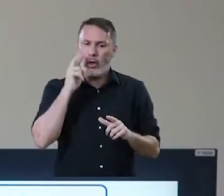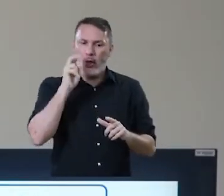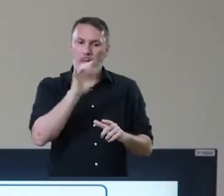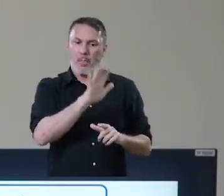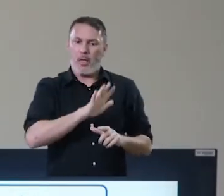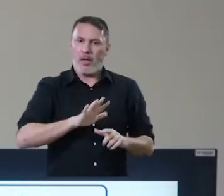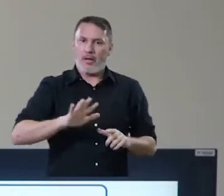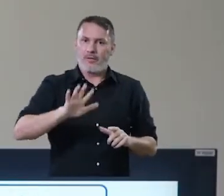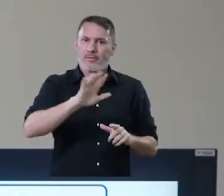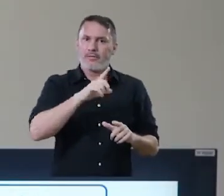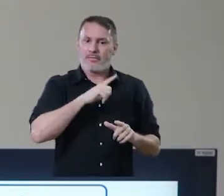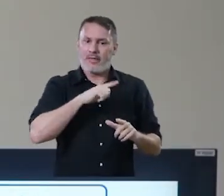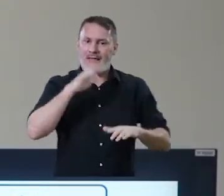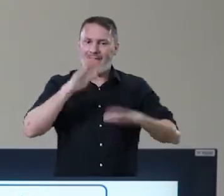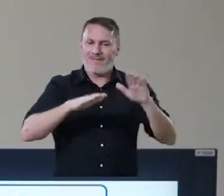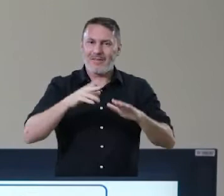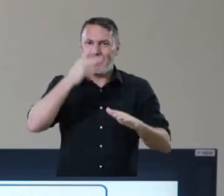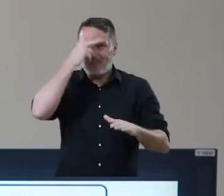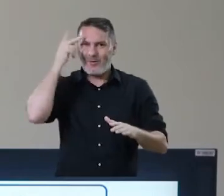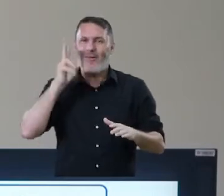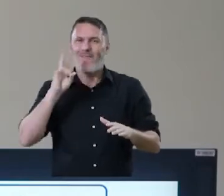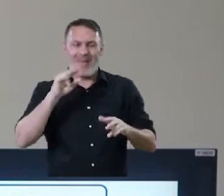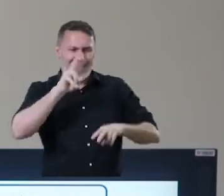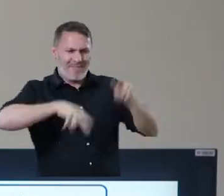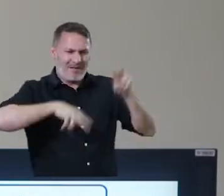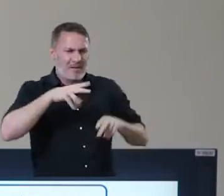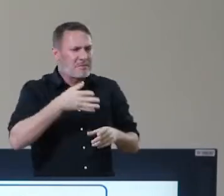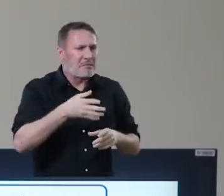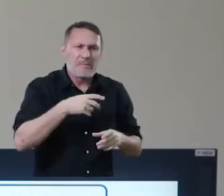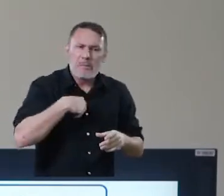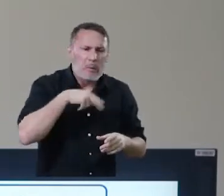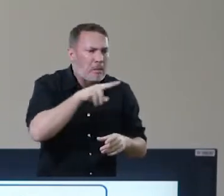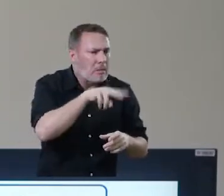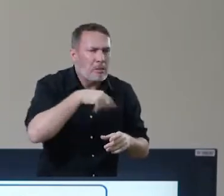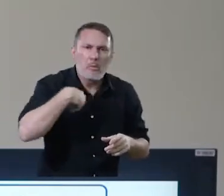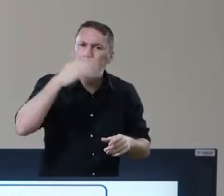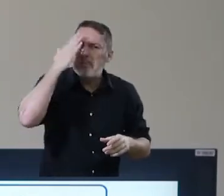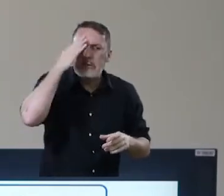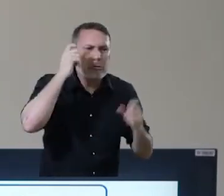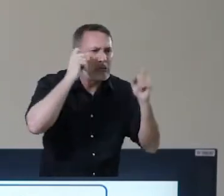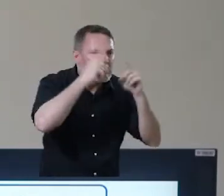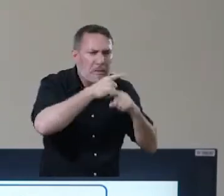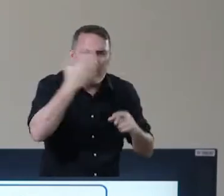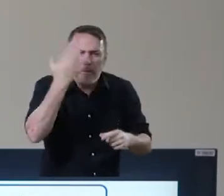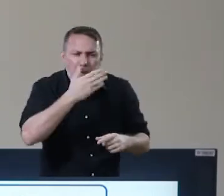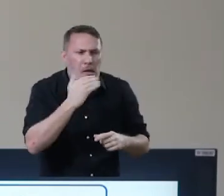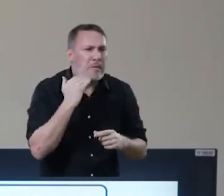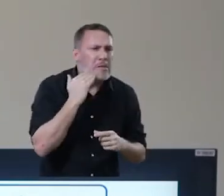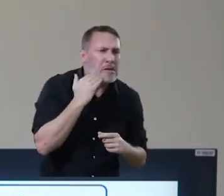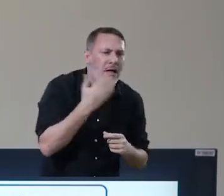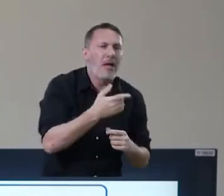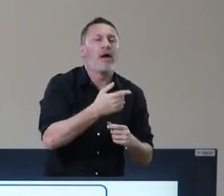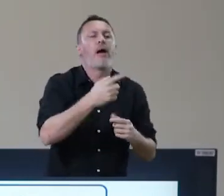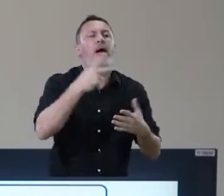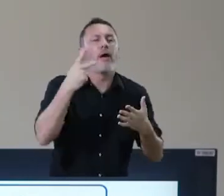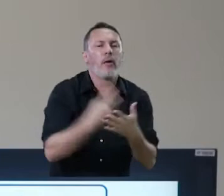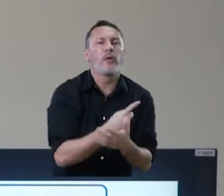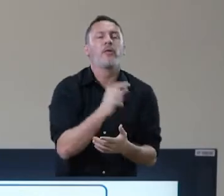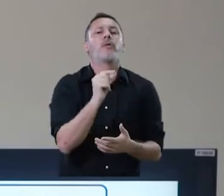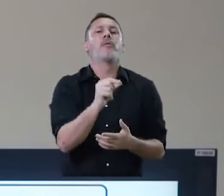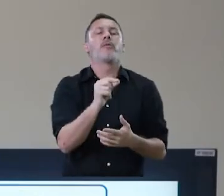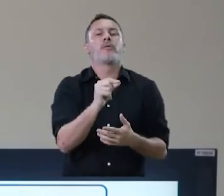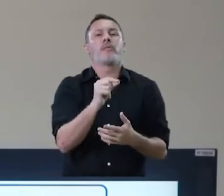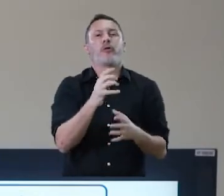a estética fica um texto que o corretor vai olhar e vai ter dificuldade para ler. obviamente aquilo ali pode ocasionar,